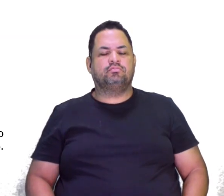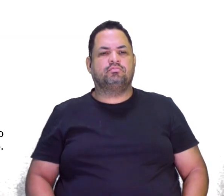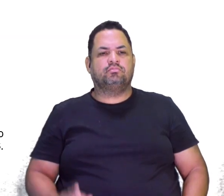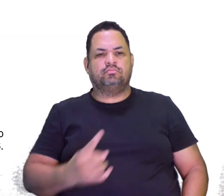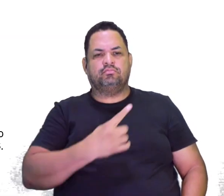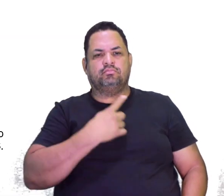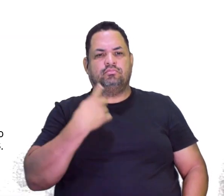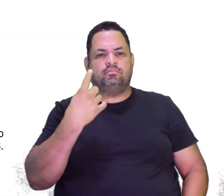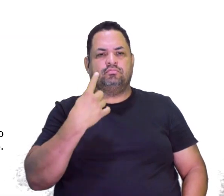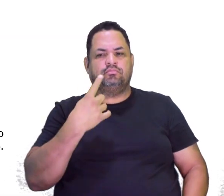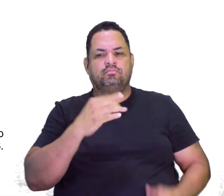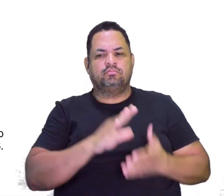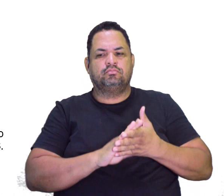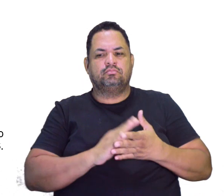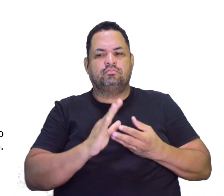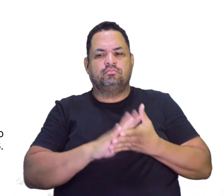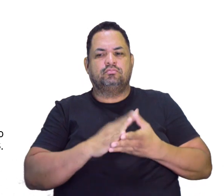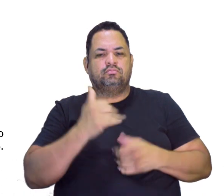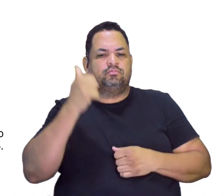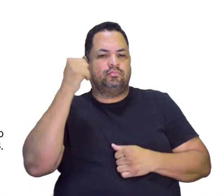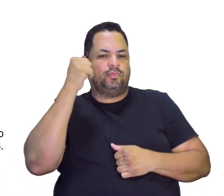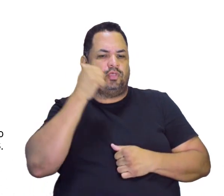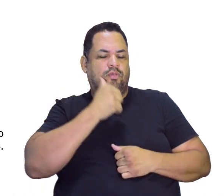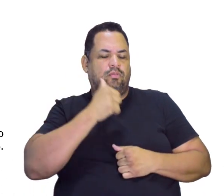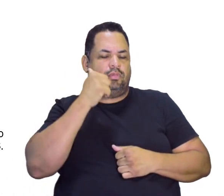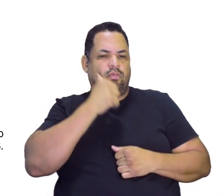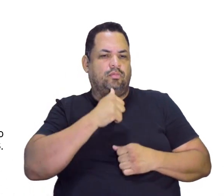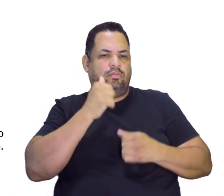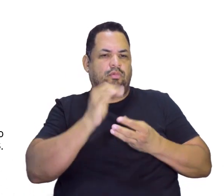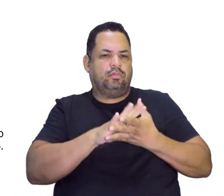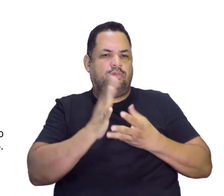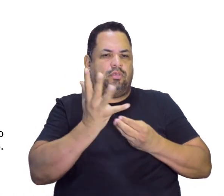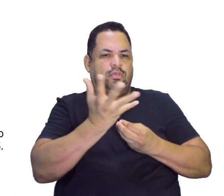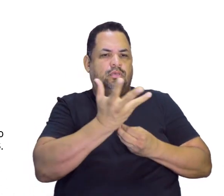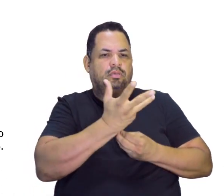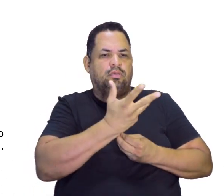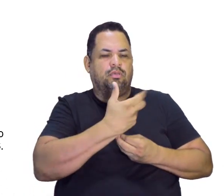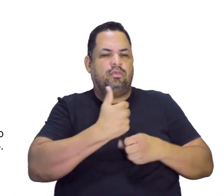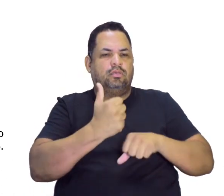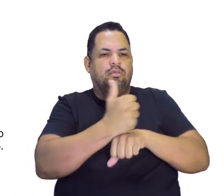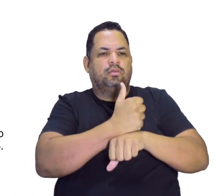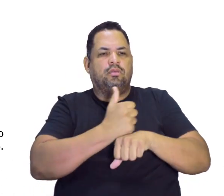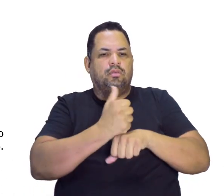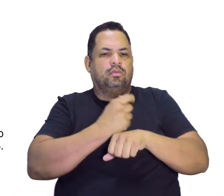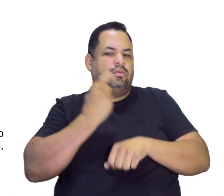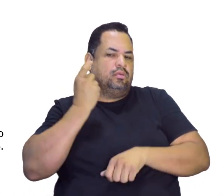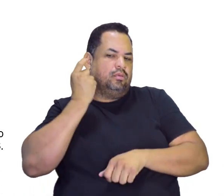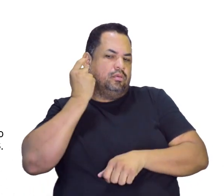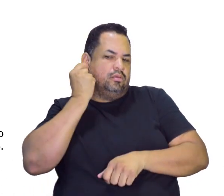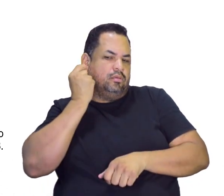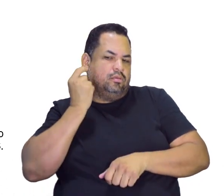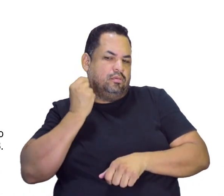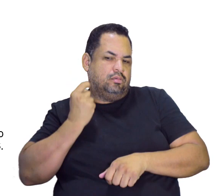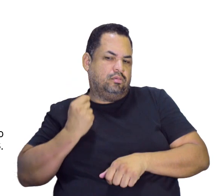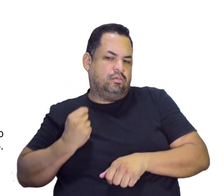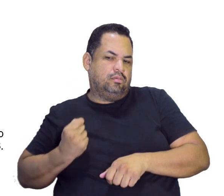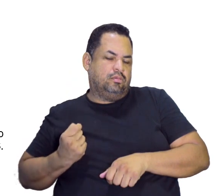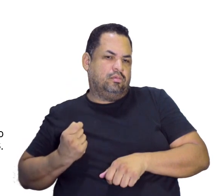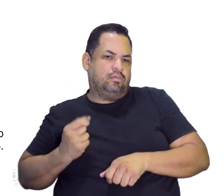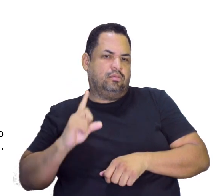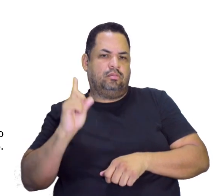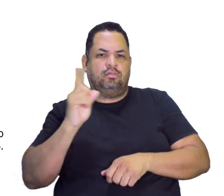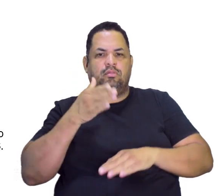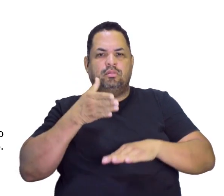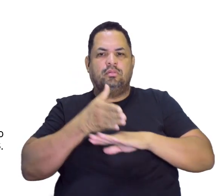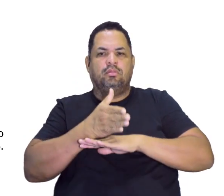estamos vendo aqui que uma das artistas mais importantes desse movimento que é a Tacila do Amaral ela não ipou